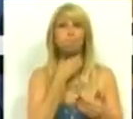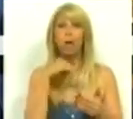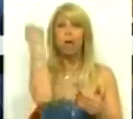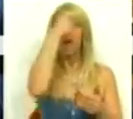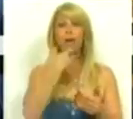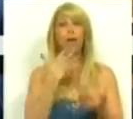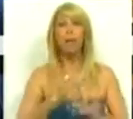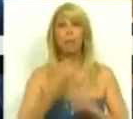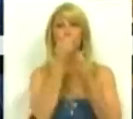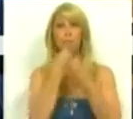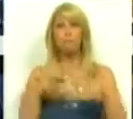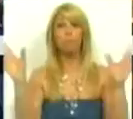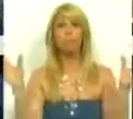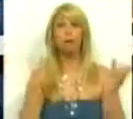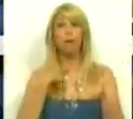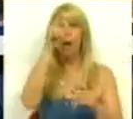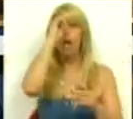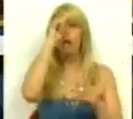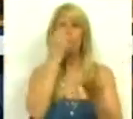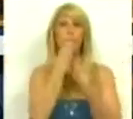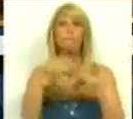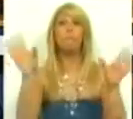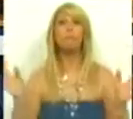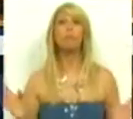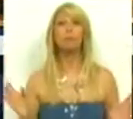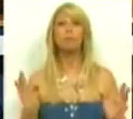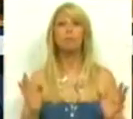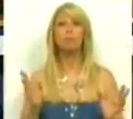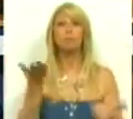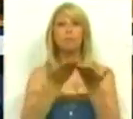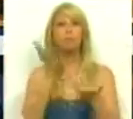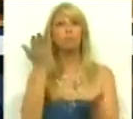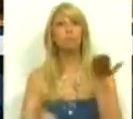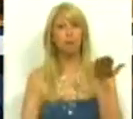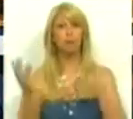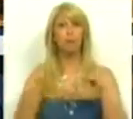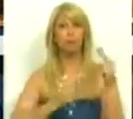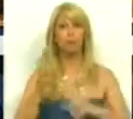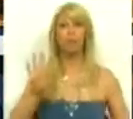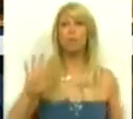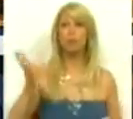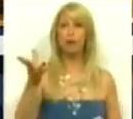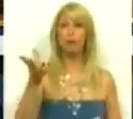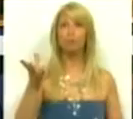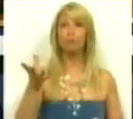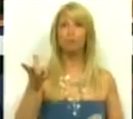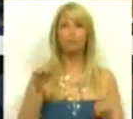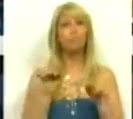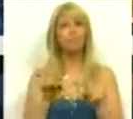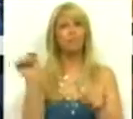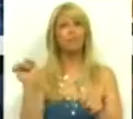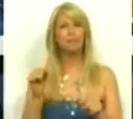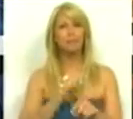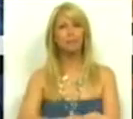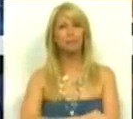credibilidade, estávamos sem respeitabilidade. O desequilíbrio financeiro do país, ele